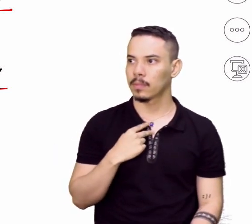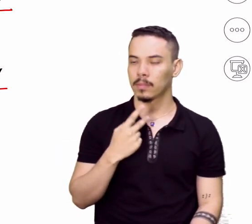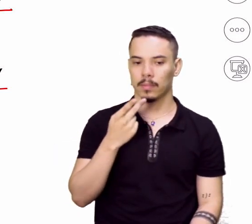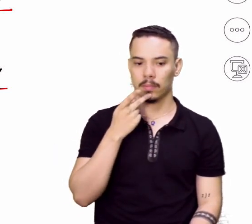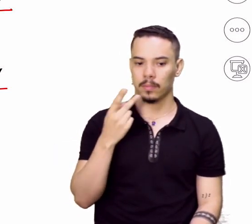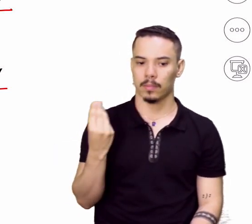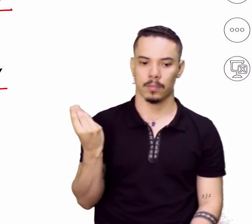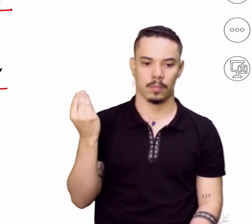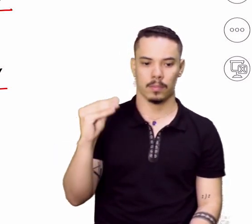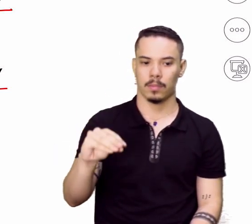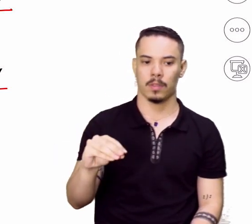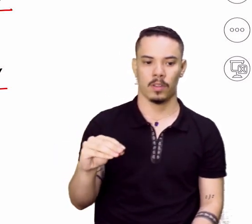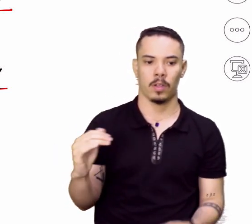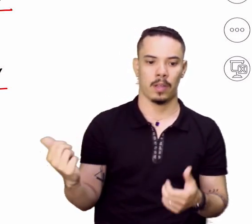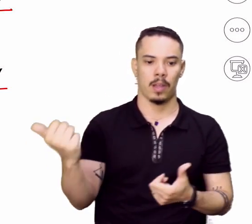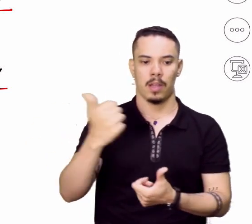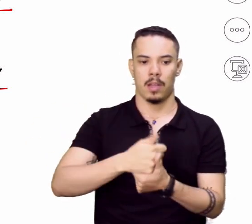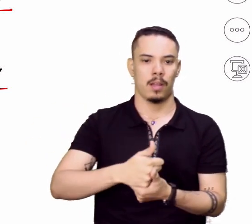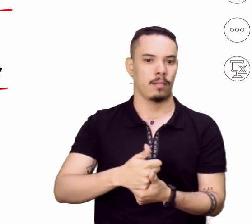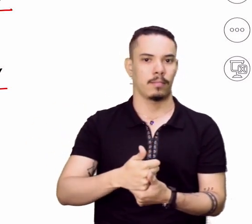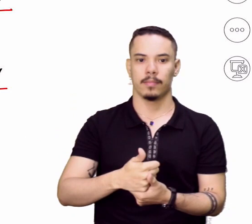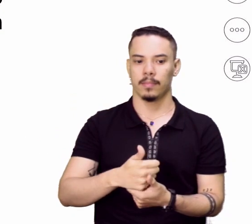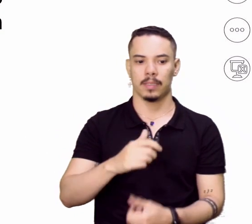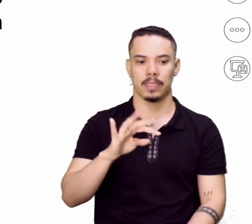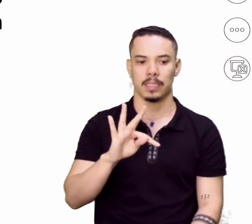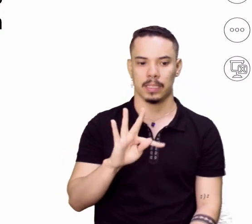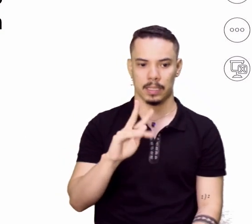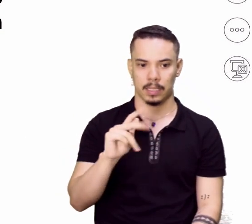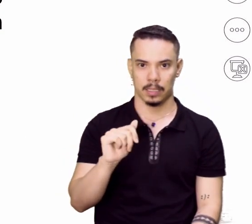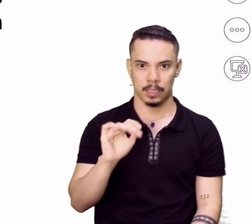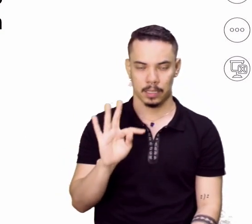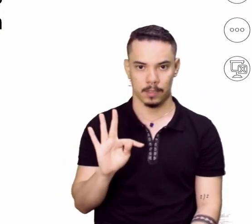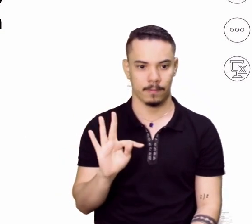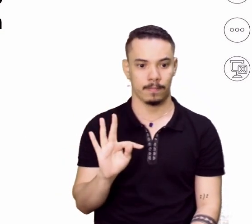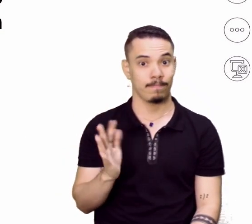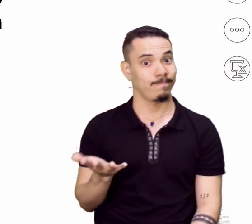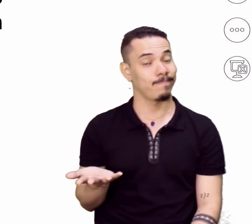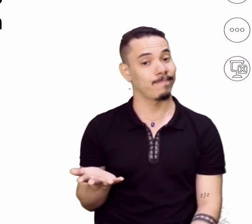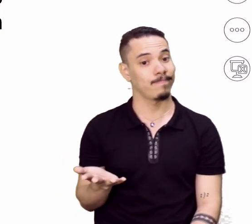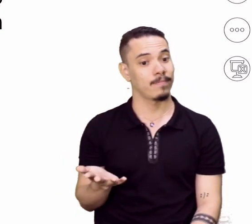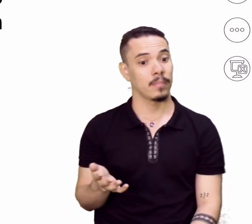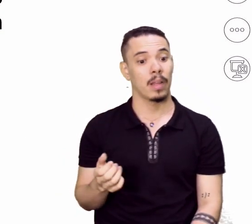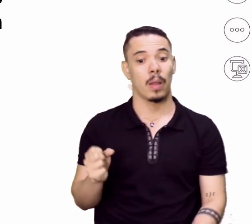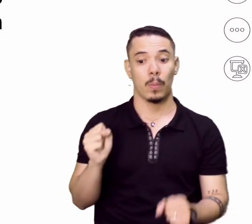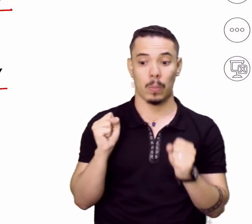that aqui no lugar do which. Eu posso fazer isso